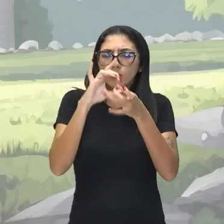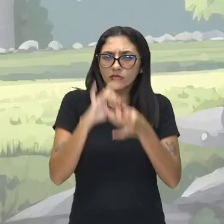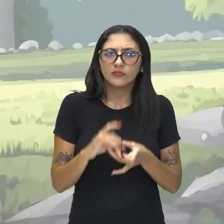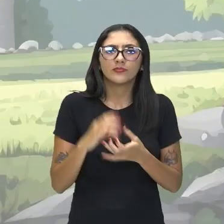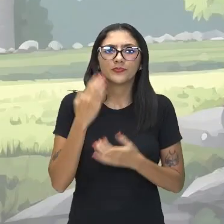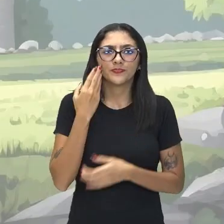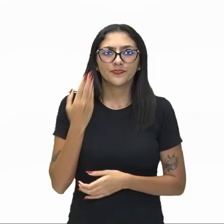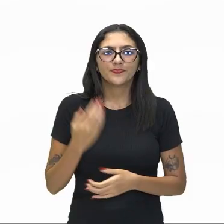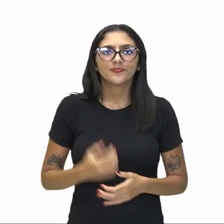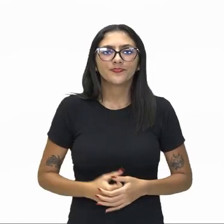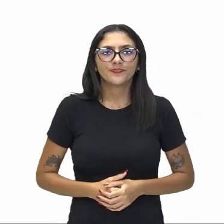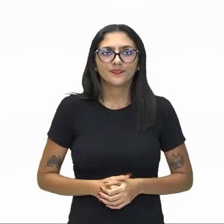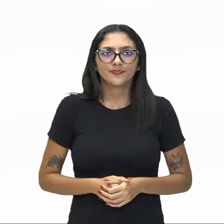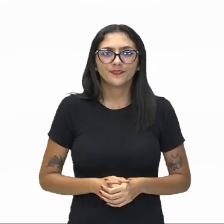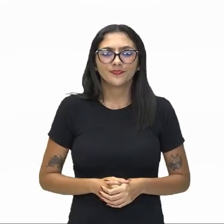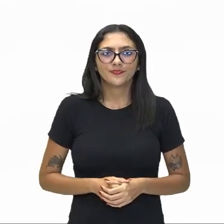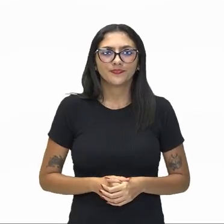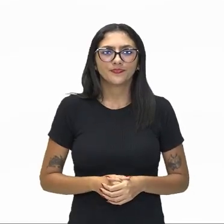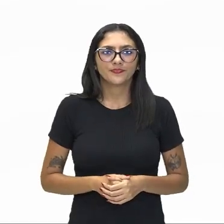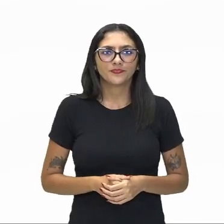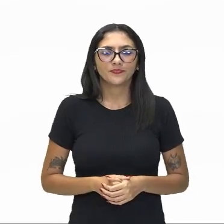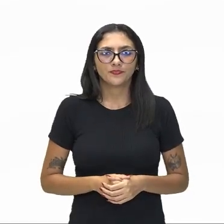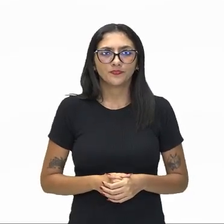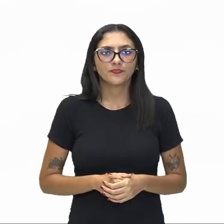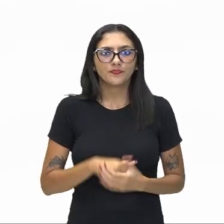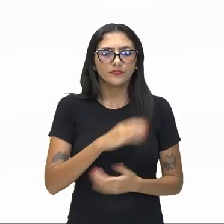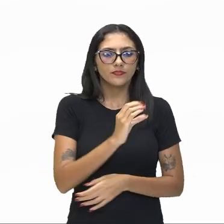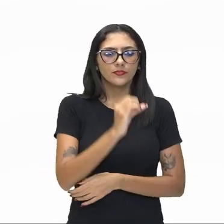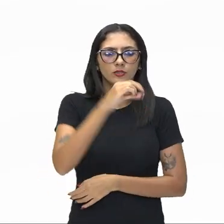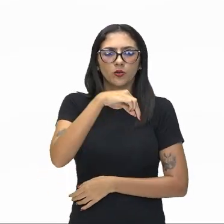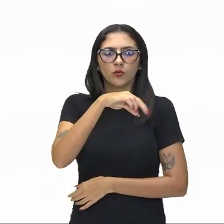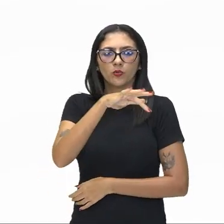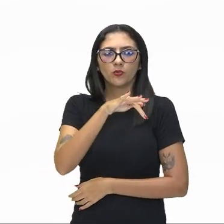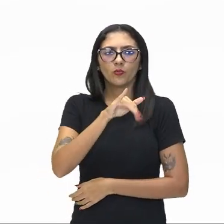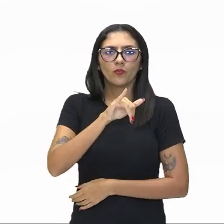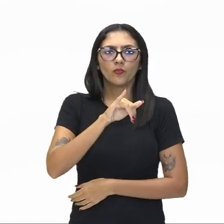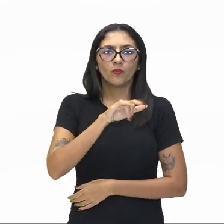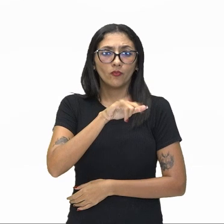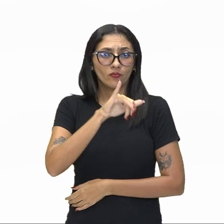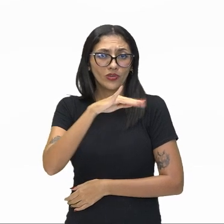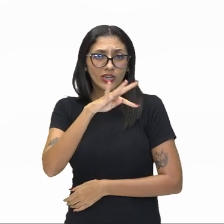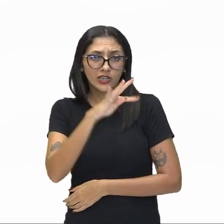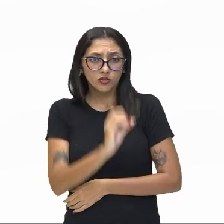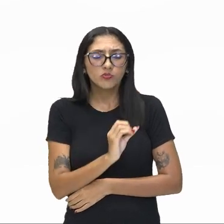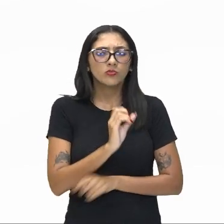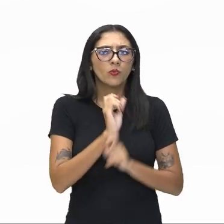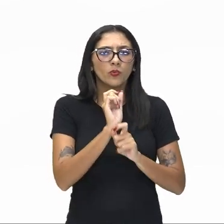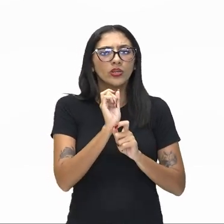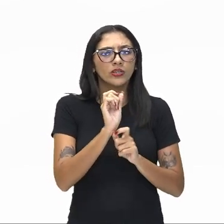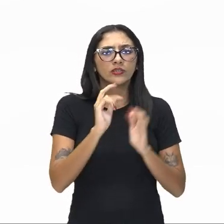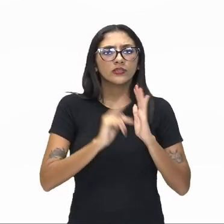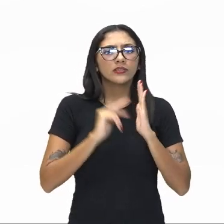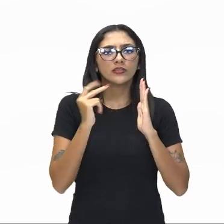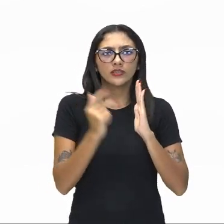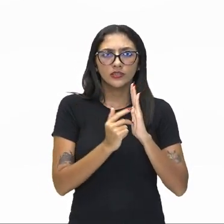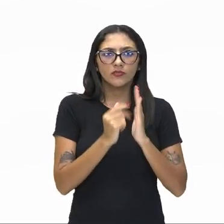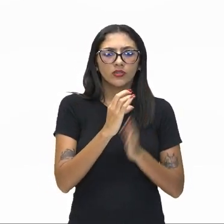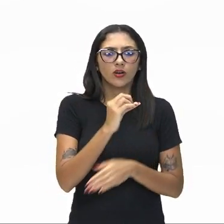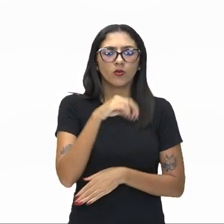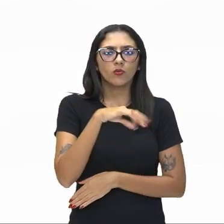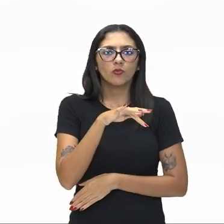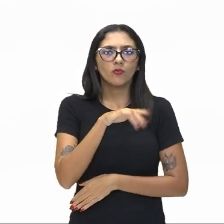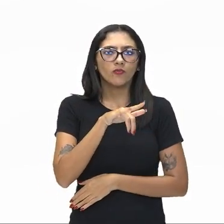só. Nós temos o conflito, né? O que seria o conflito? Vamos dar uma olhadinha, então, o que seria o